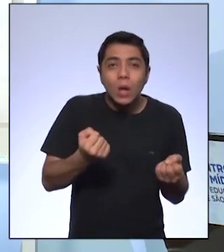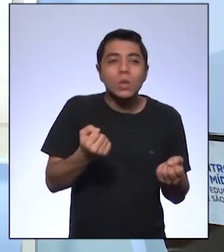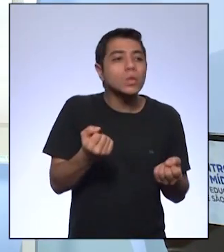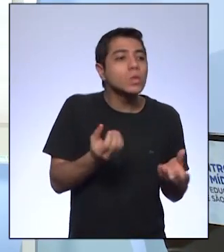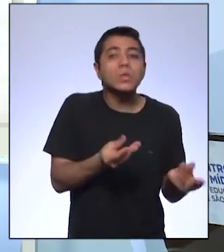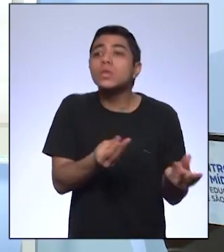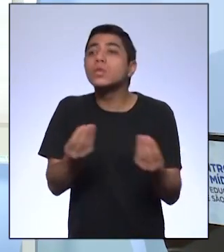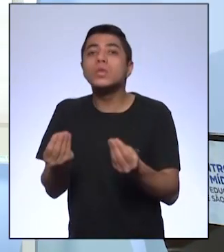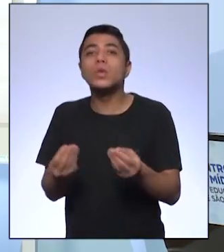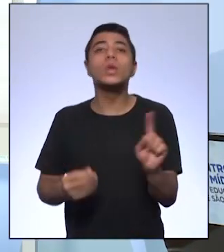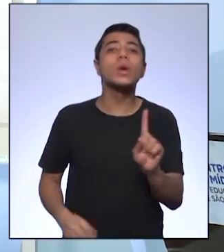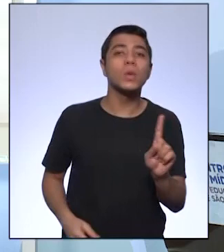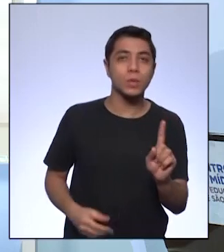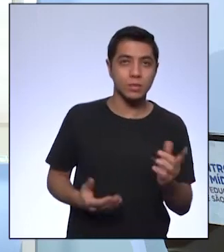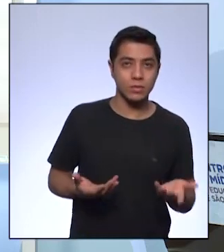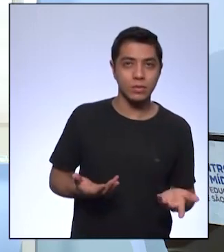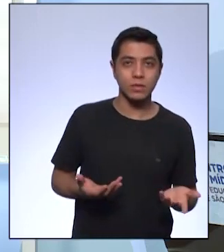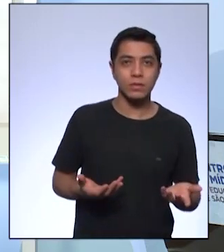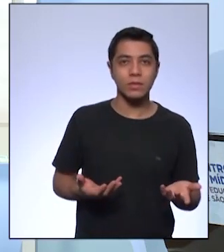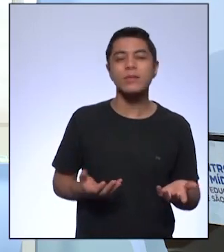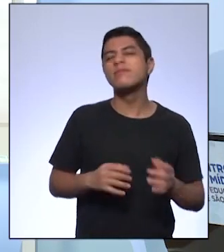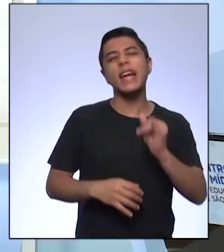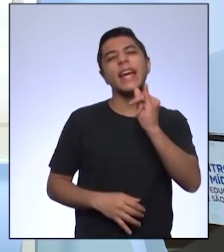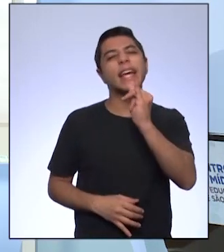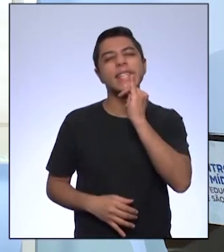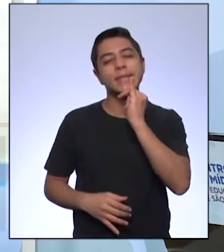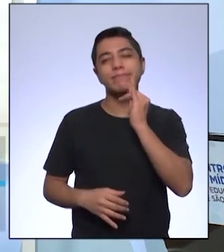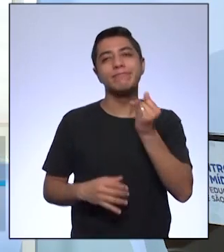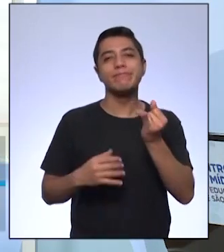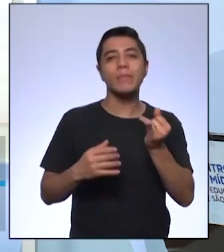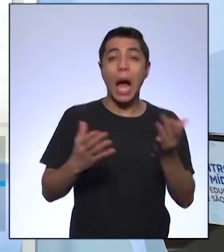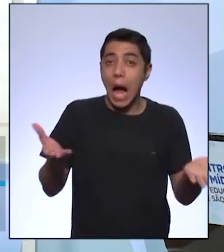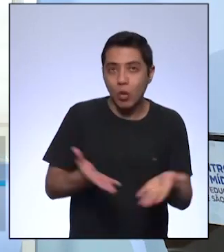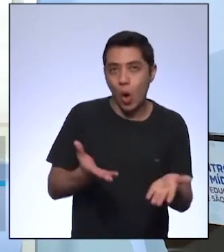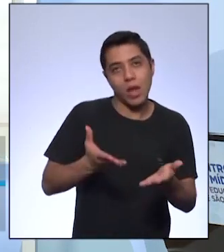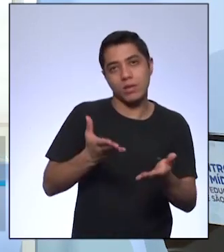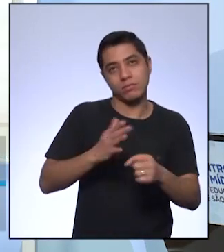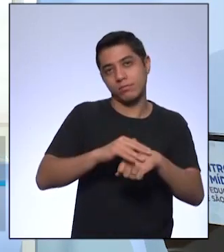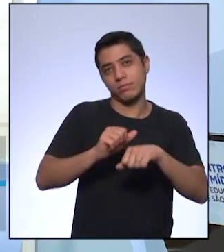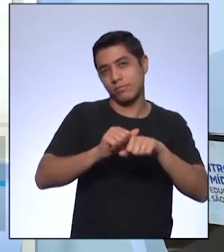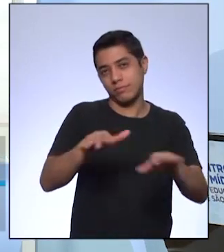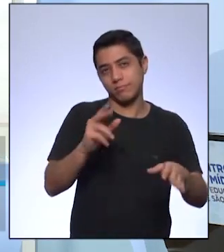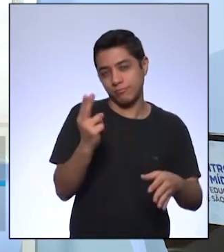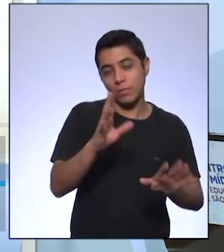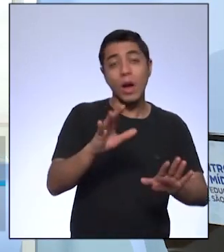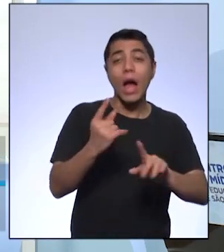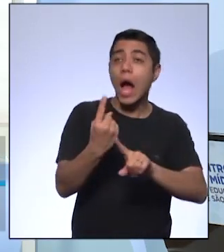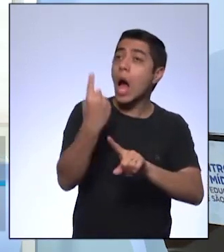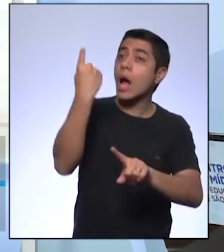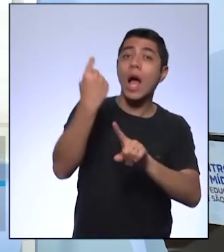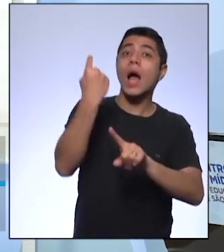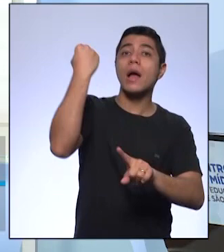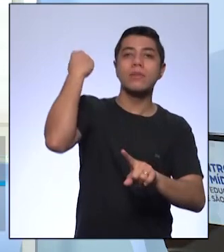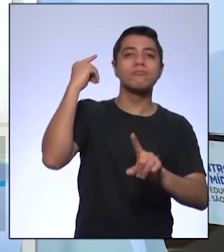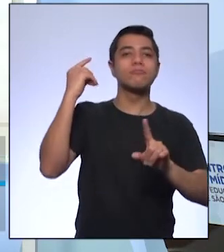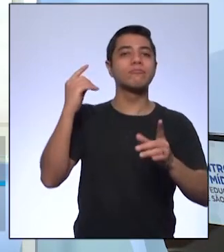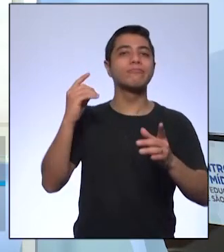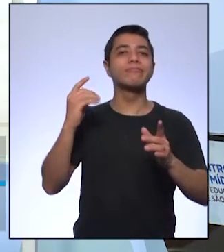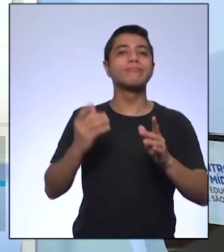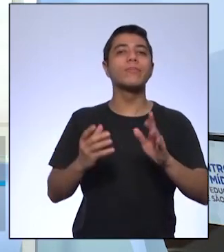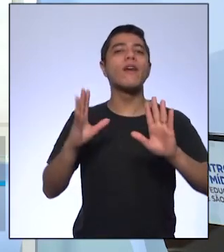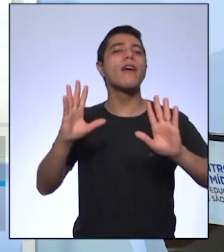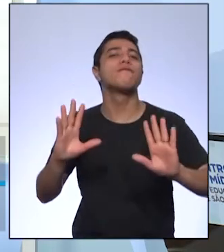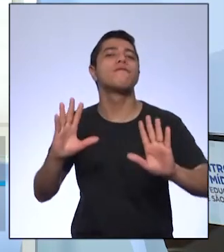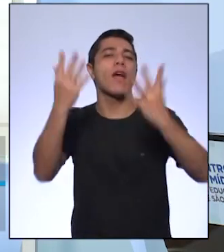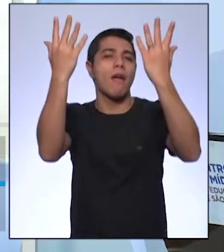evento muito concorrido, não agora, né? Agora não tem evento concorrido, não. Mas, ou não deveria ter. Mas quando você sai de um evento, por exemplo, de